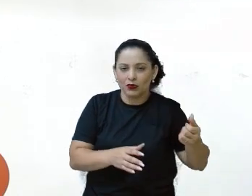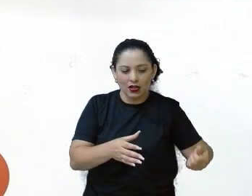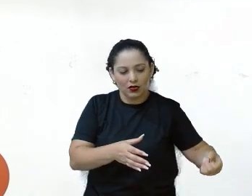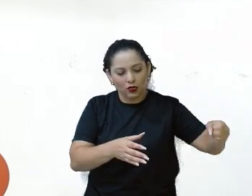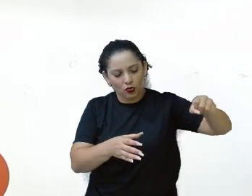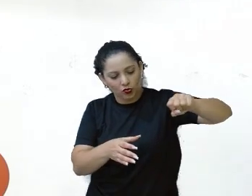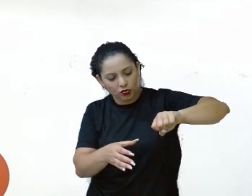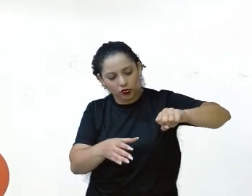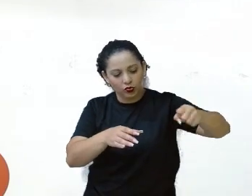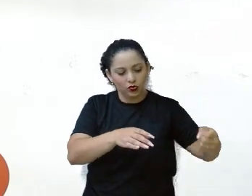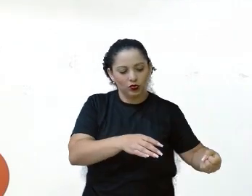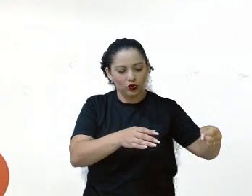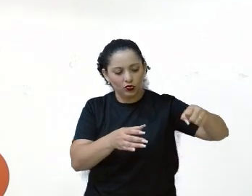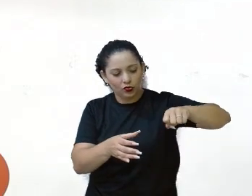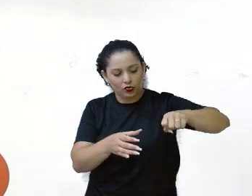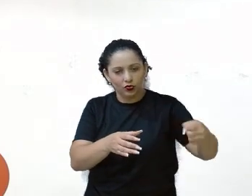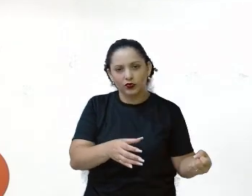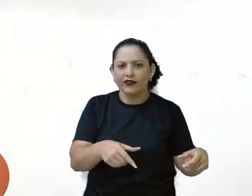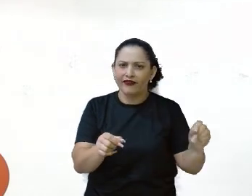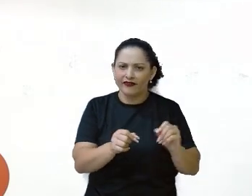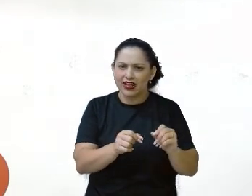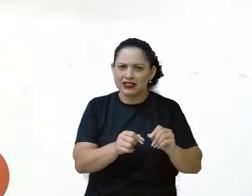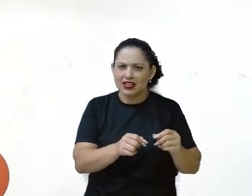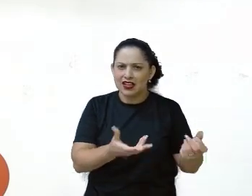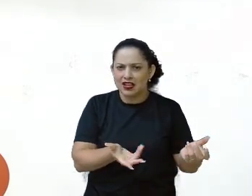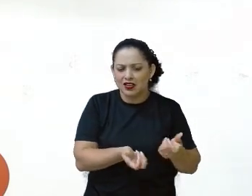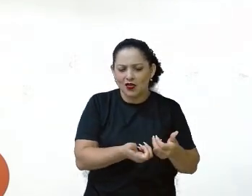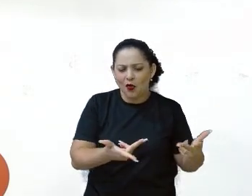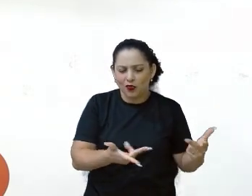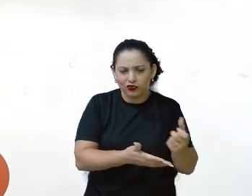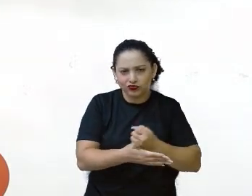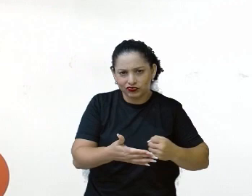medição para fazer uma receita, eu posso também.